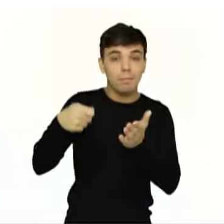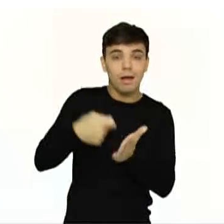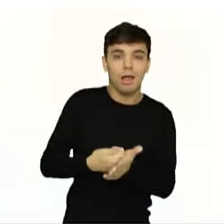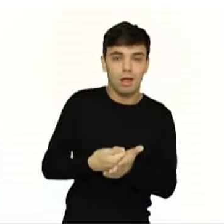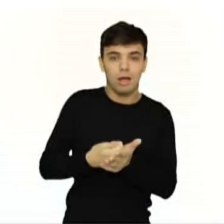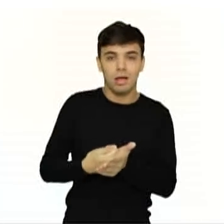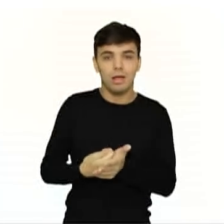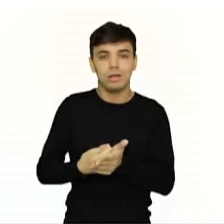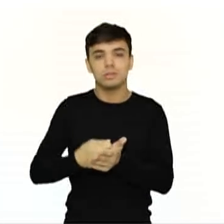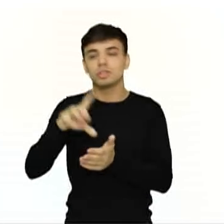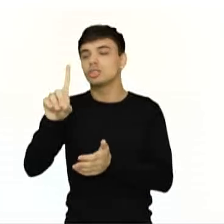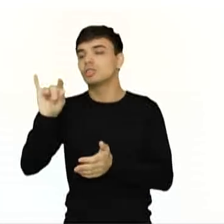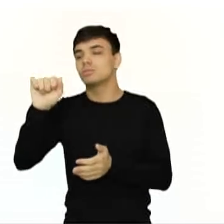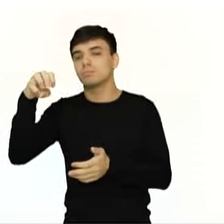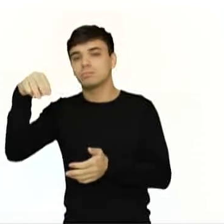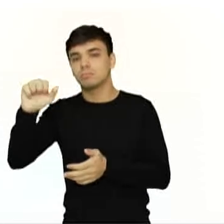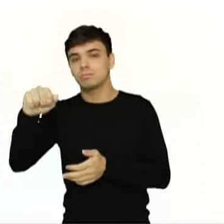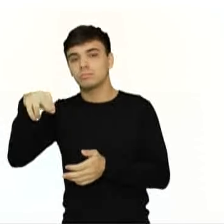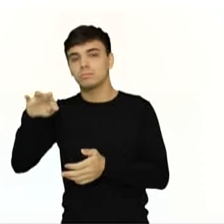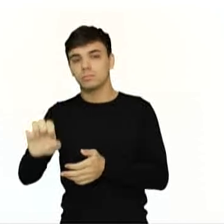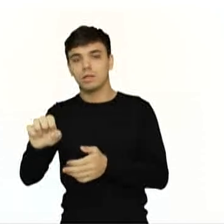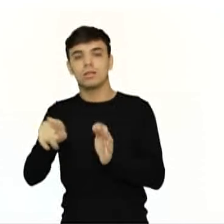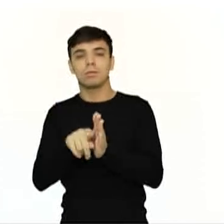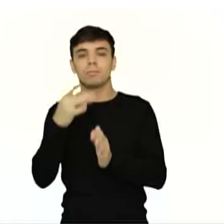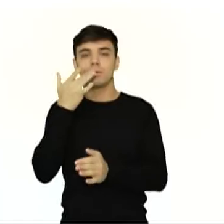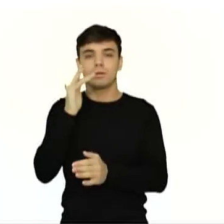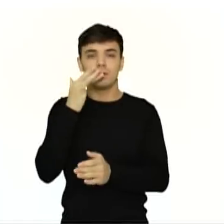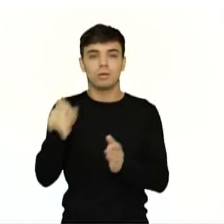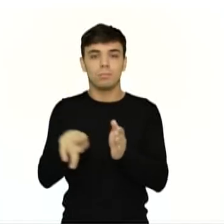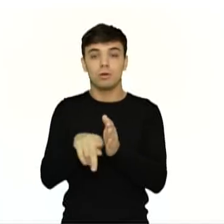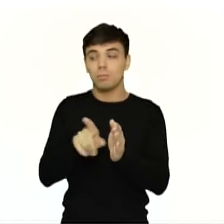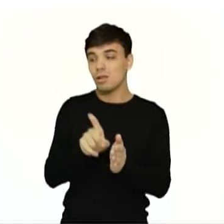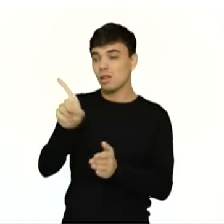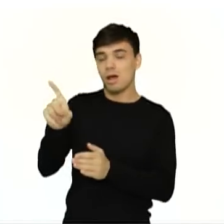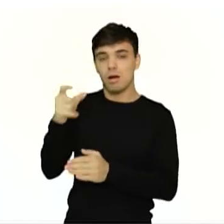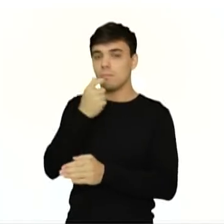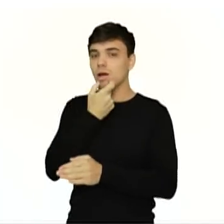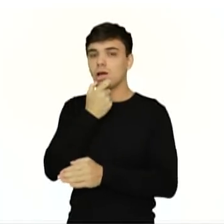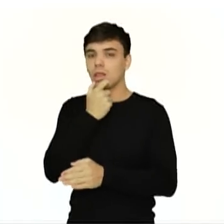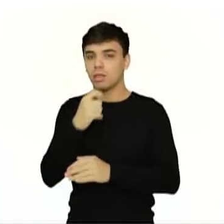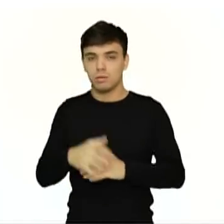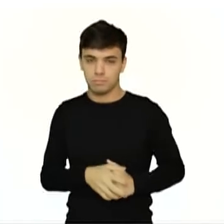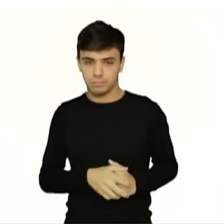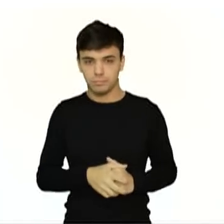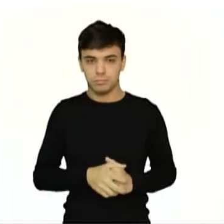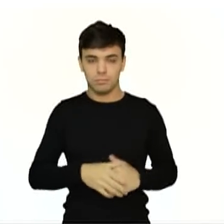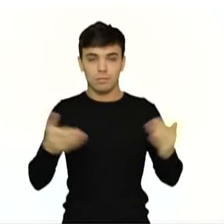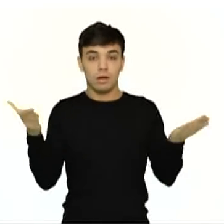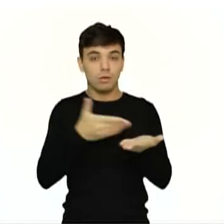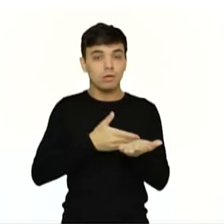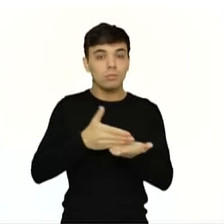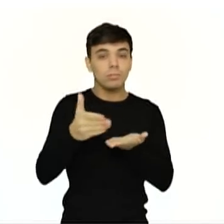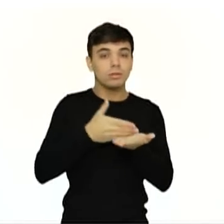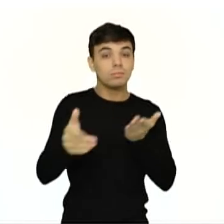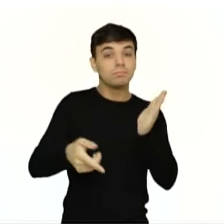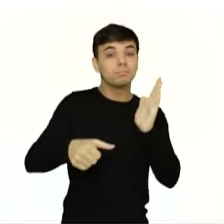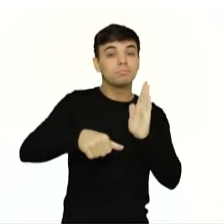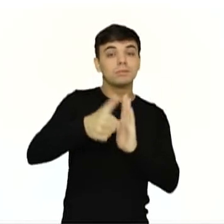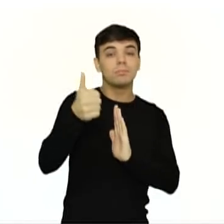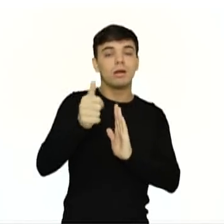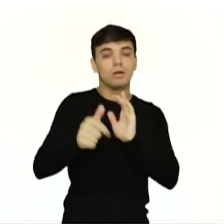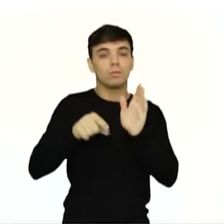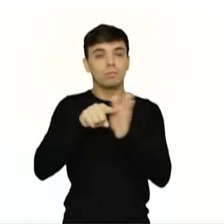que era minerado aqui no Brasil. Ele era encaminhado diretamente para a Inglaterra. Então, vamos para o nosso primeiro quiz da aula de